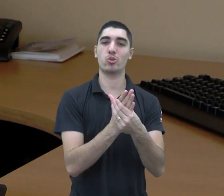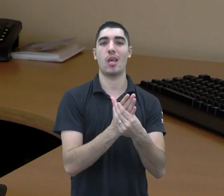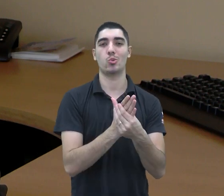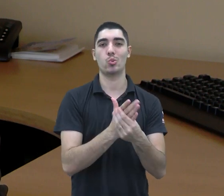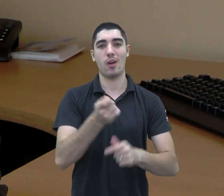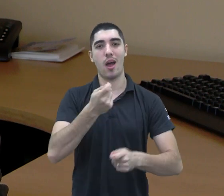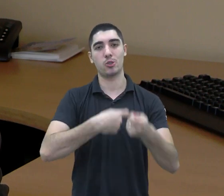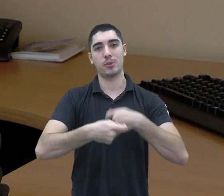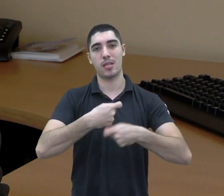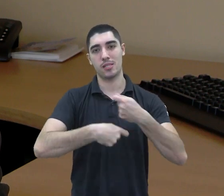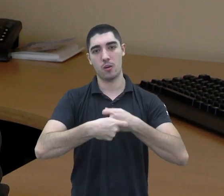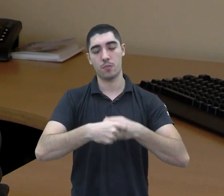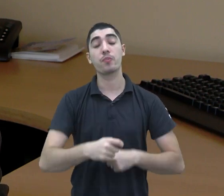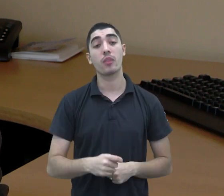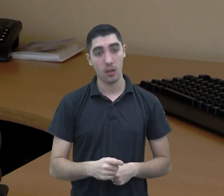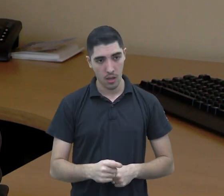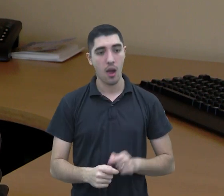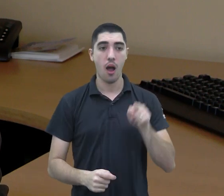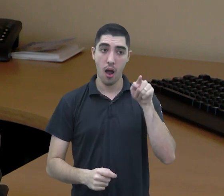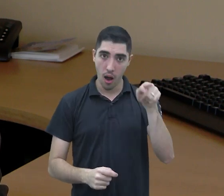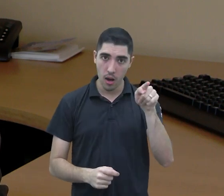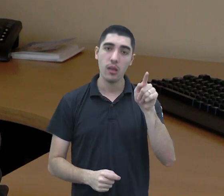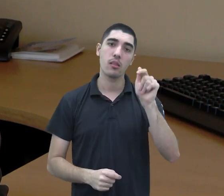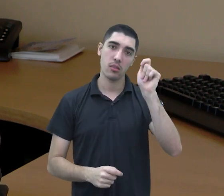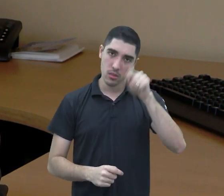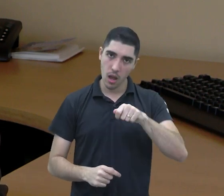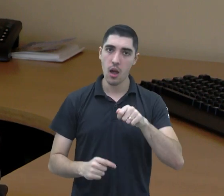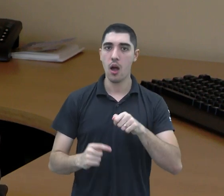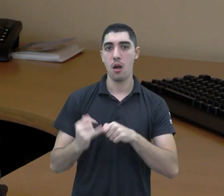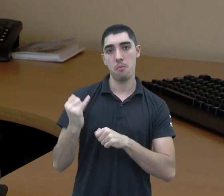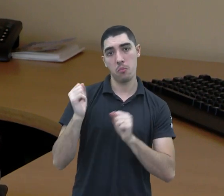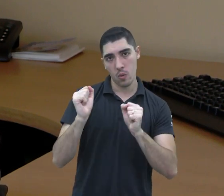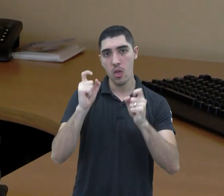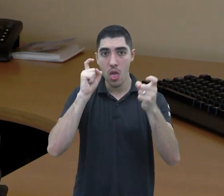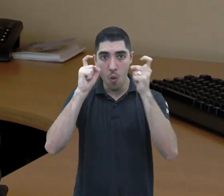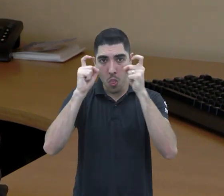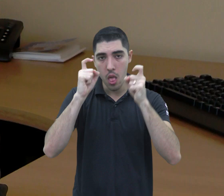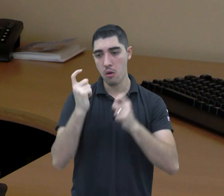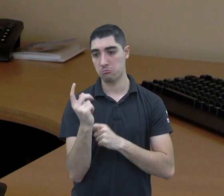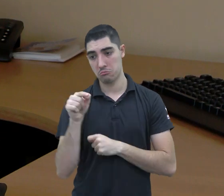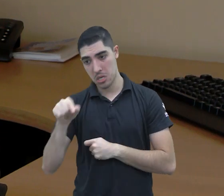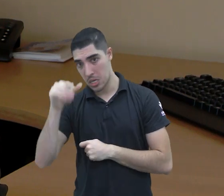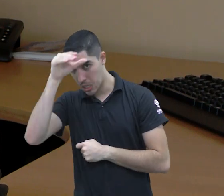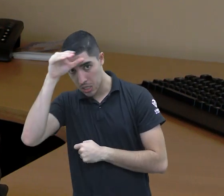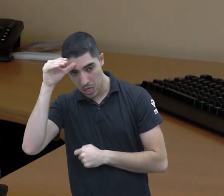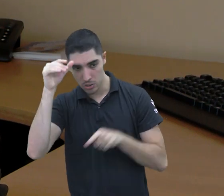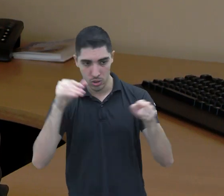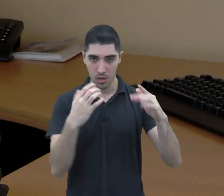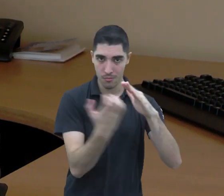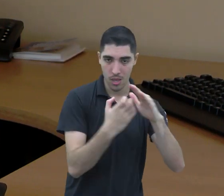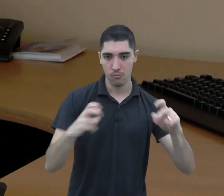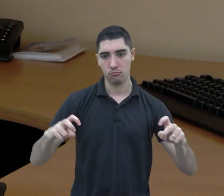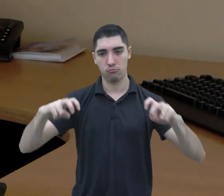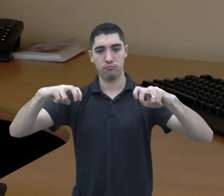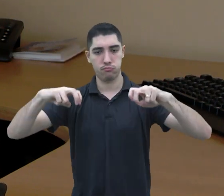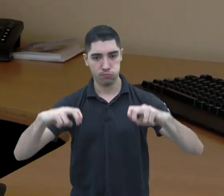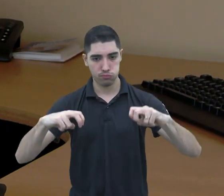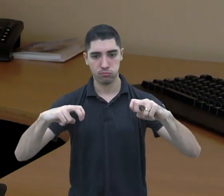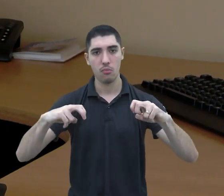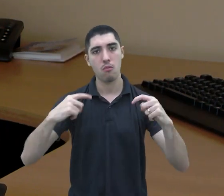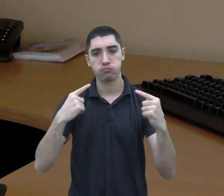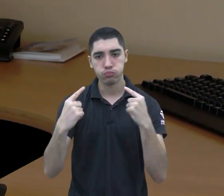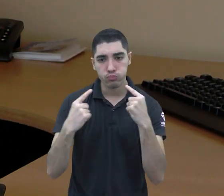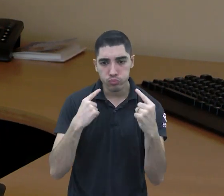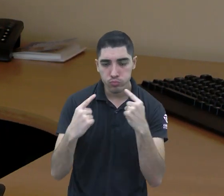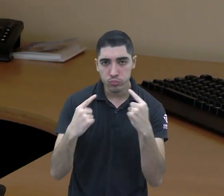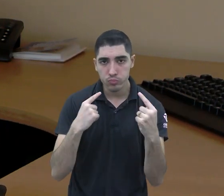administrativo. E aí vai ser dada a oportunidade para as partes conversarem, pode haver uma conciliação e resolve o problema